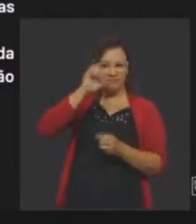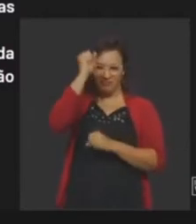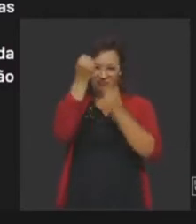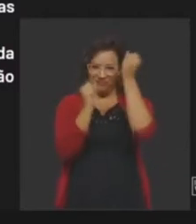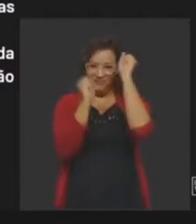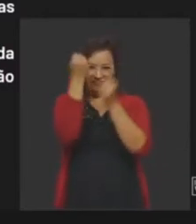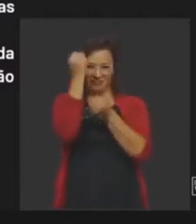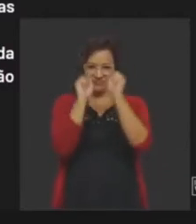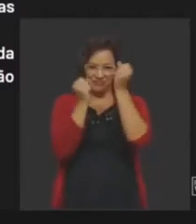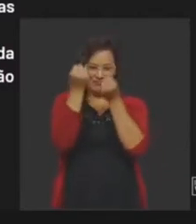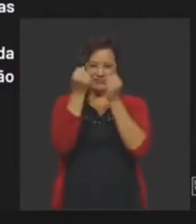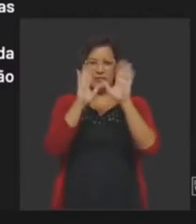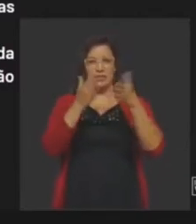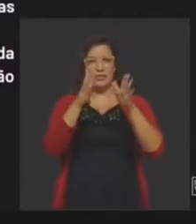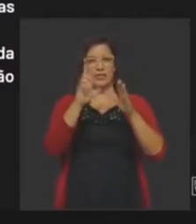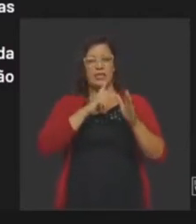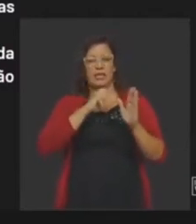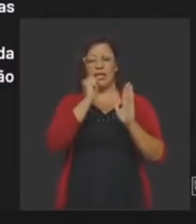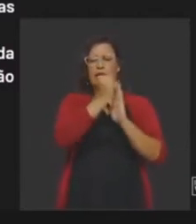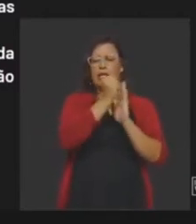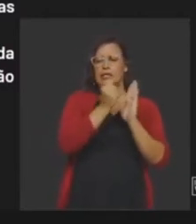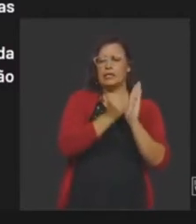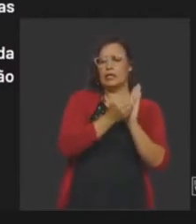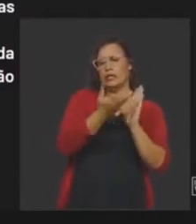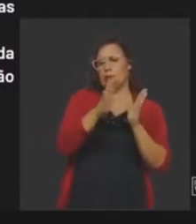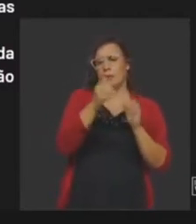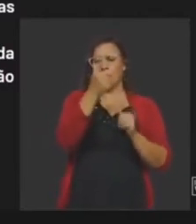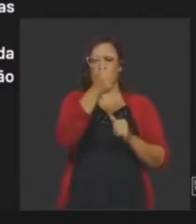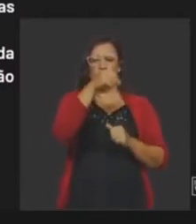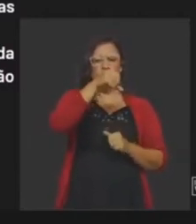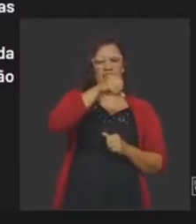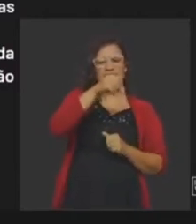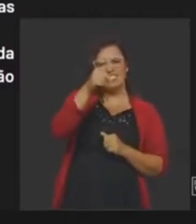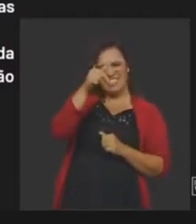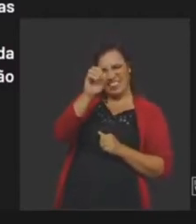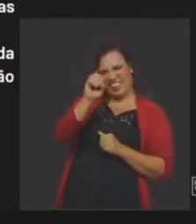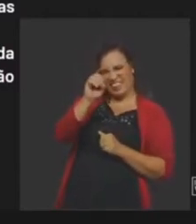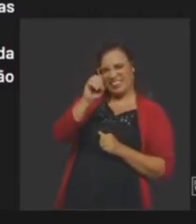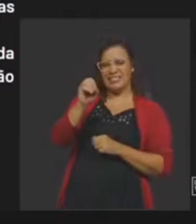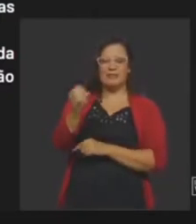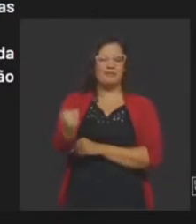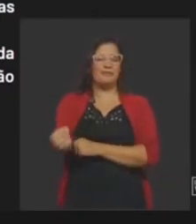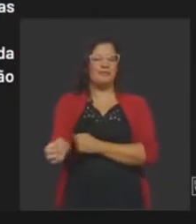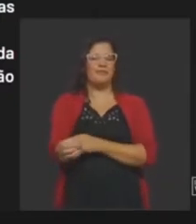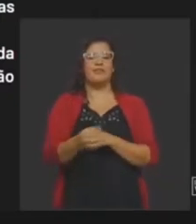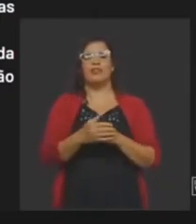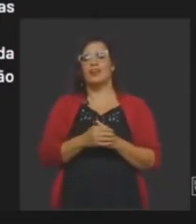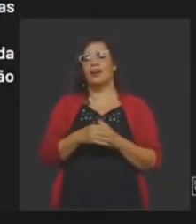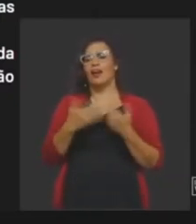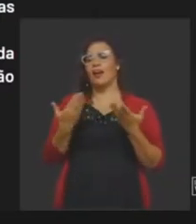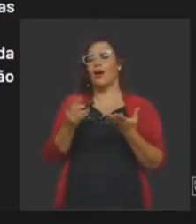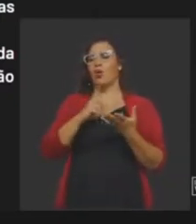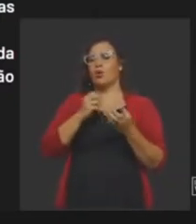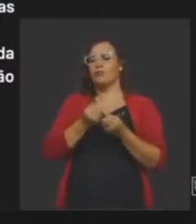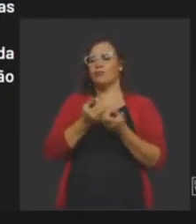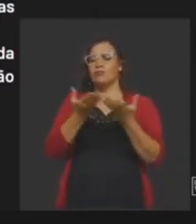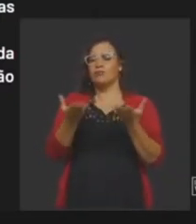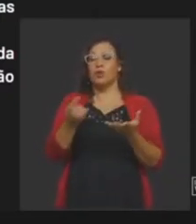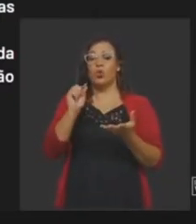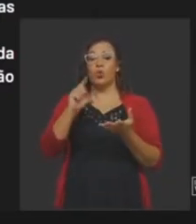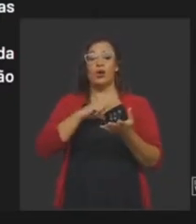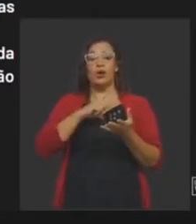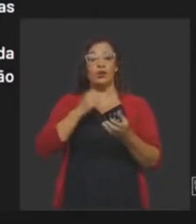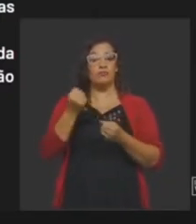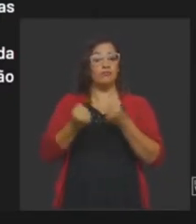terceira revolução, lá por volta da década de 70, 1970 para cima, ela proporcionou a automação parcial das